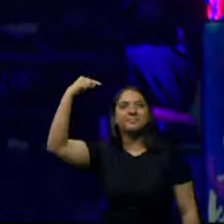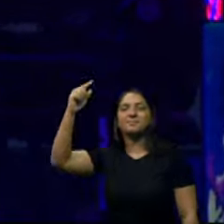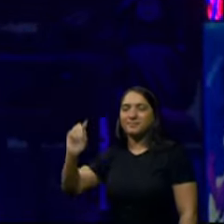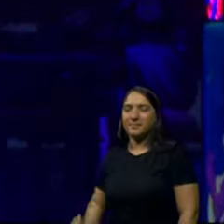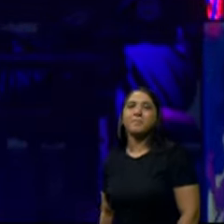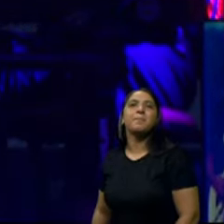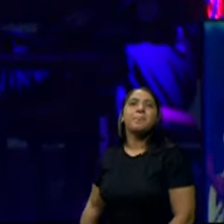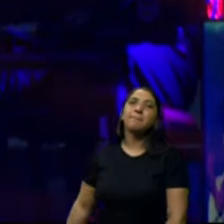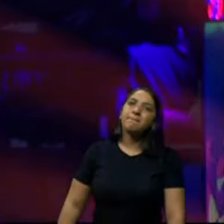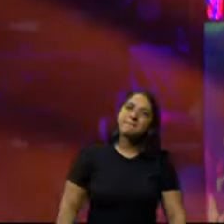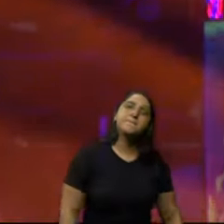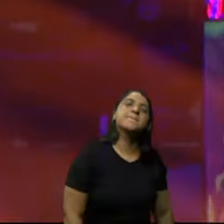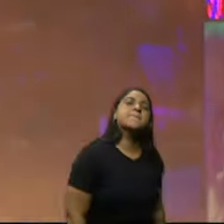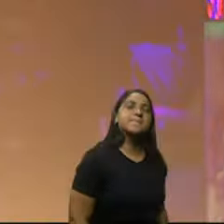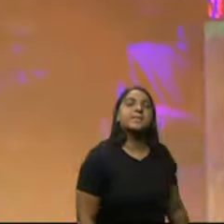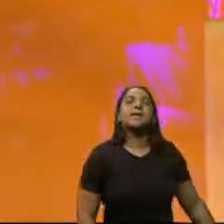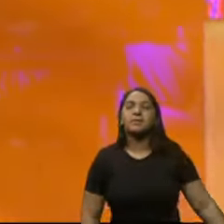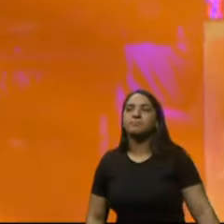eu